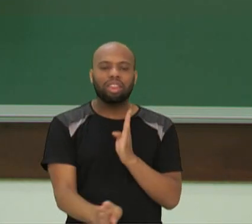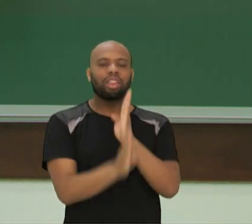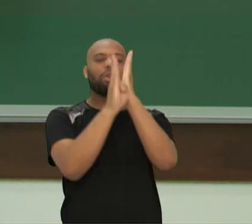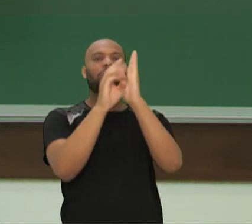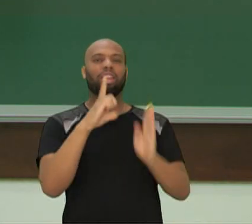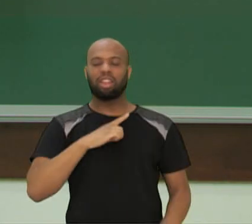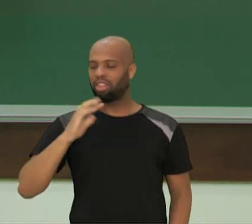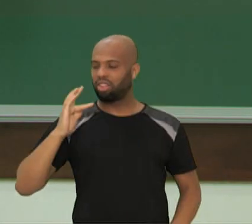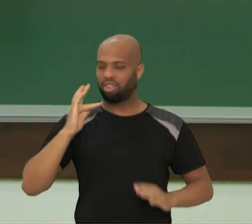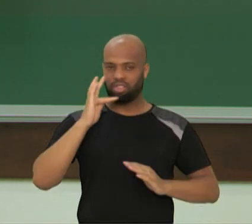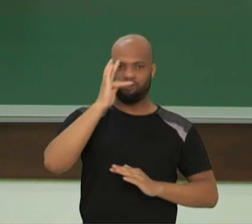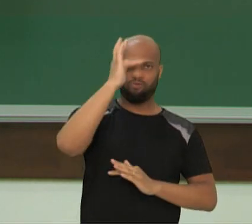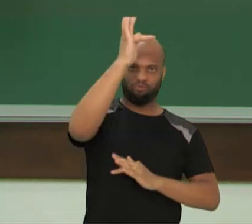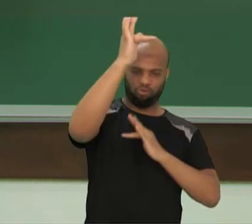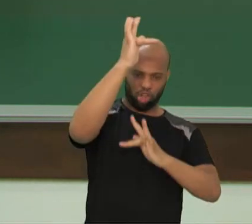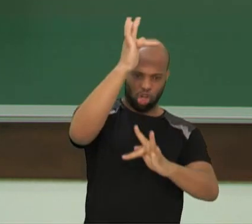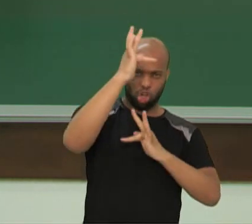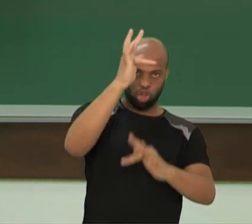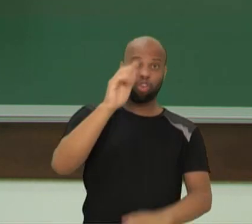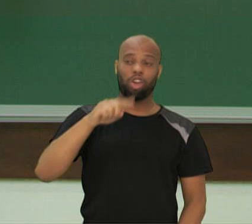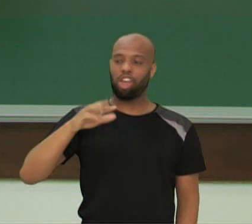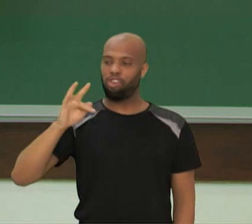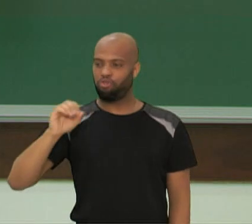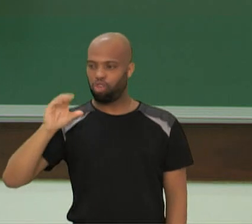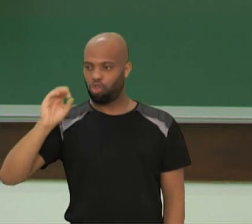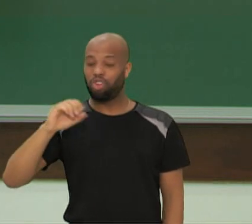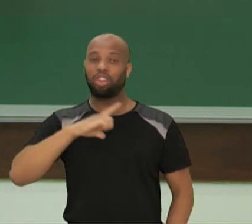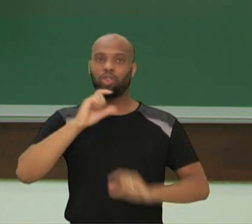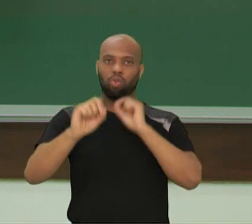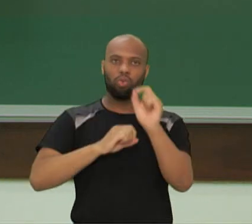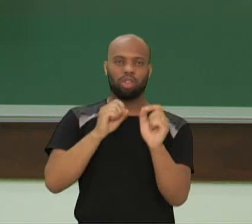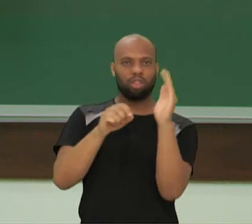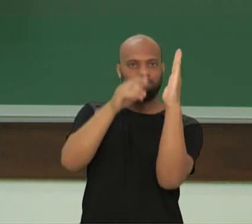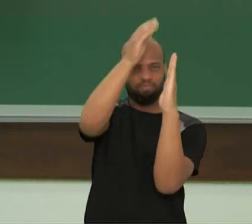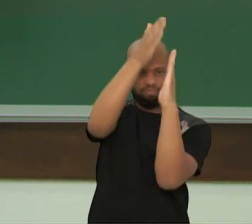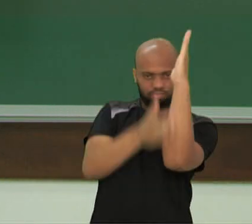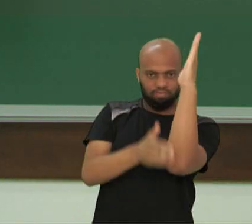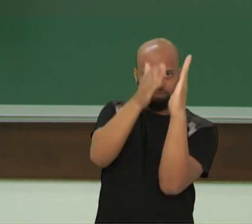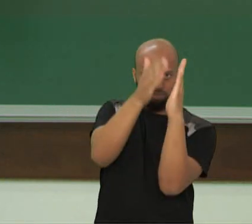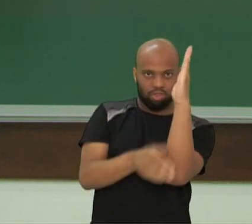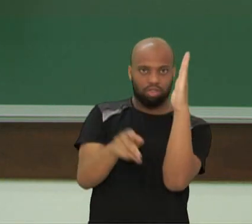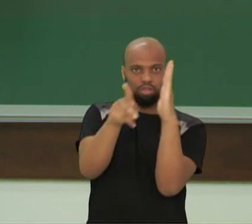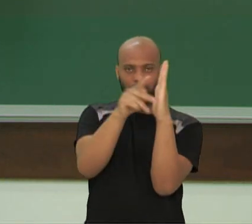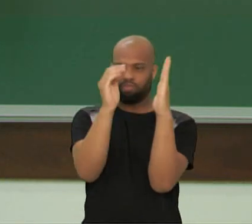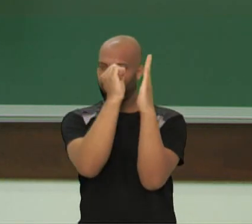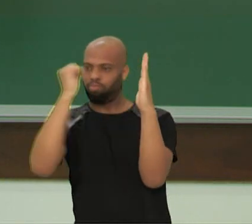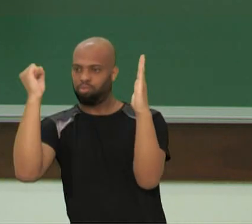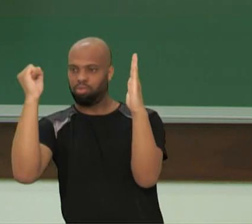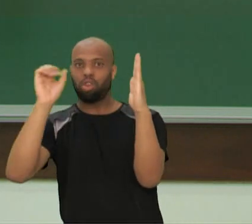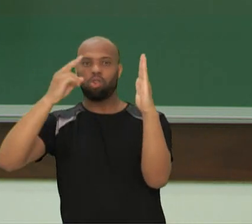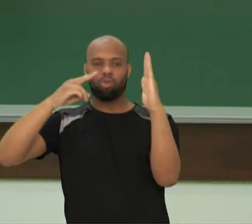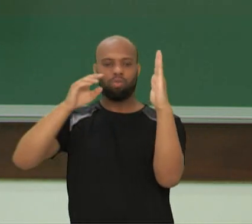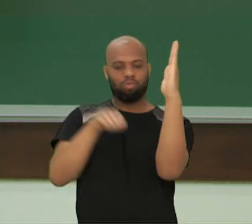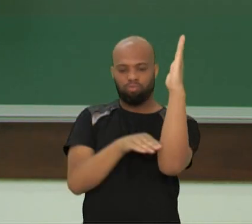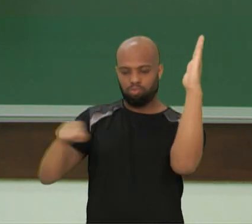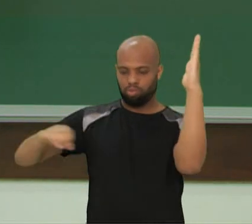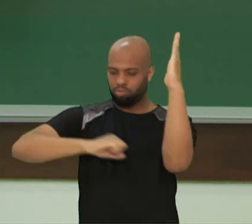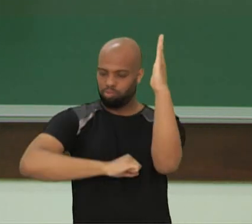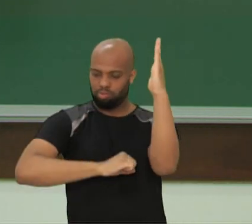esses focos estão numa paralela ao eixo Y ou numa paralela ao eixo X, porque a gente já viu que não está no